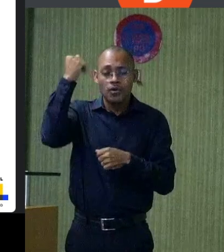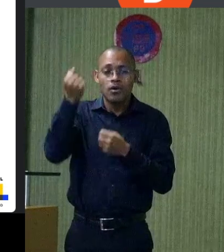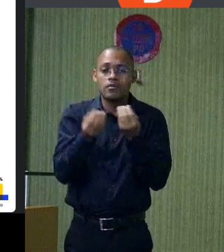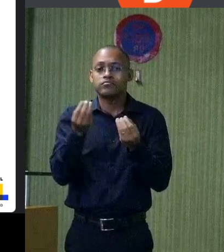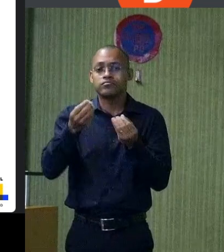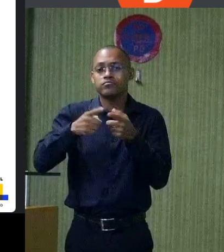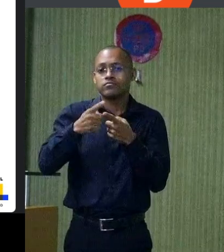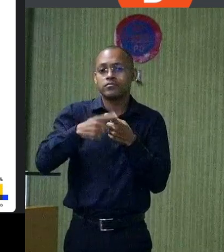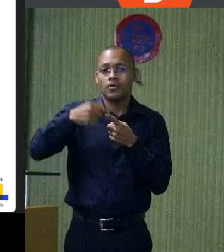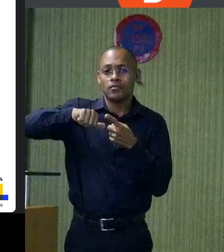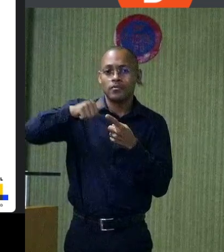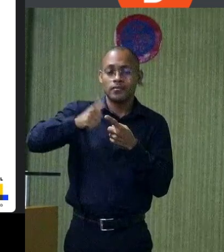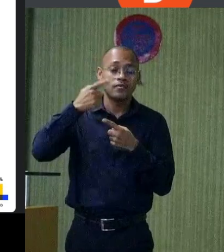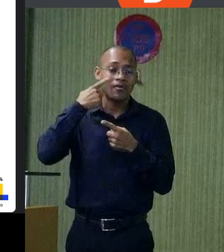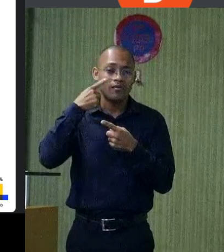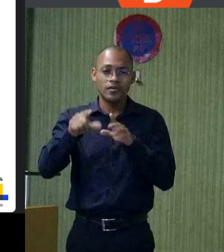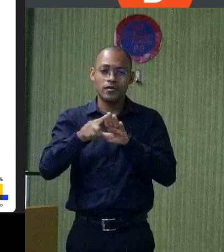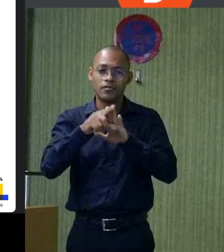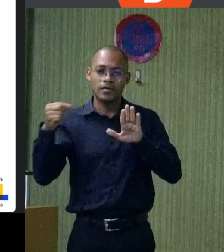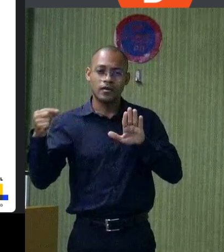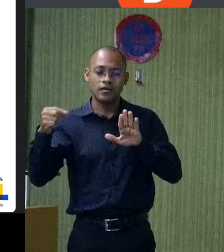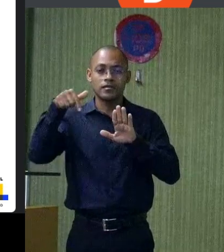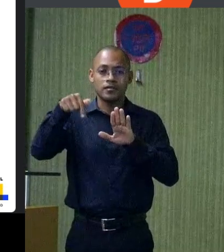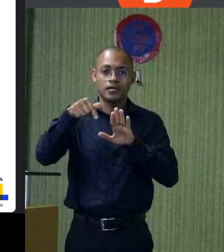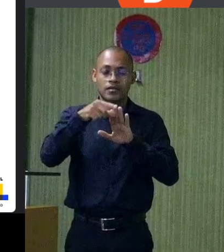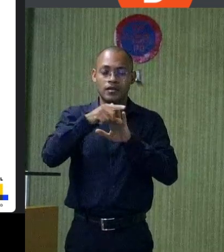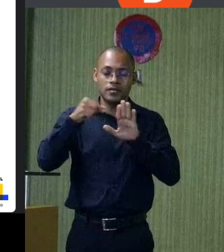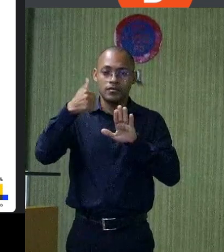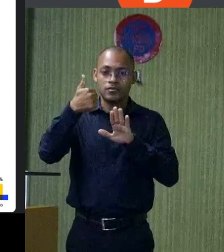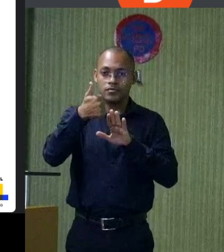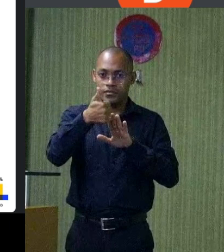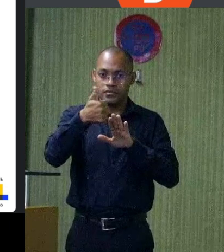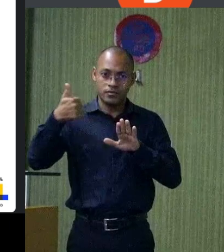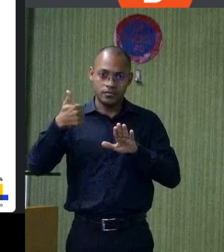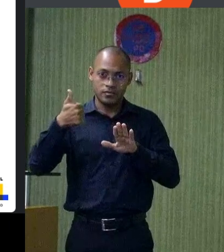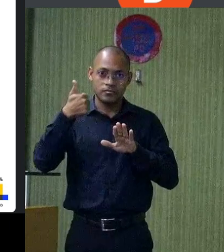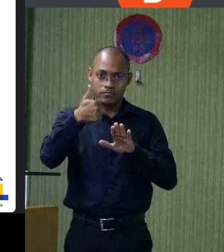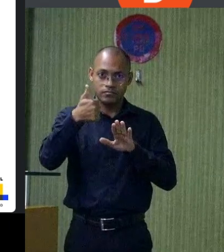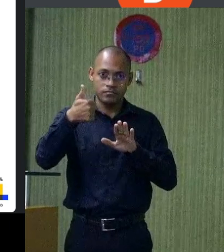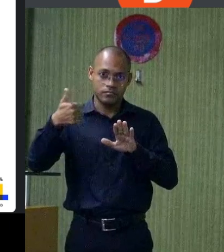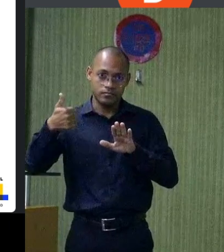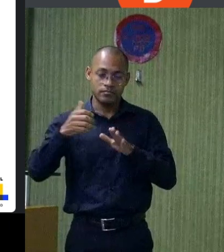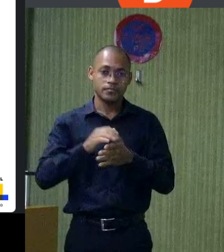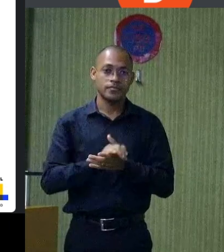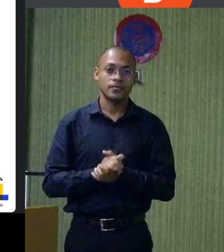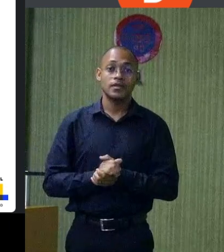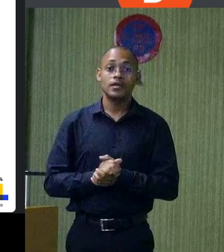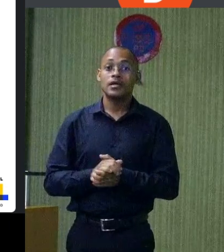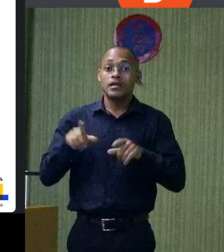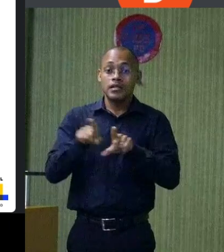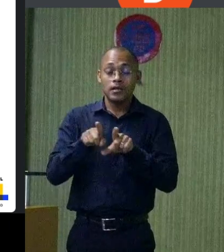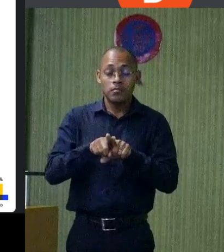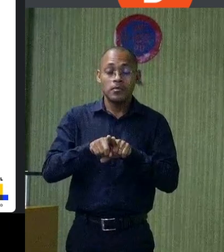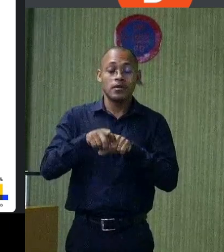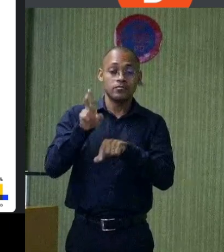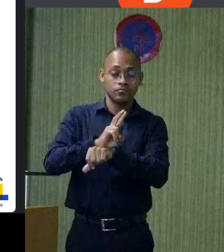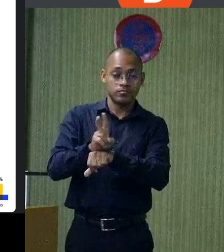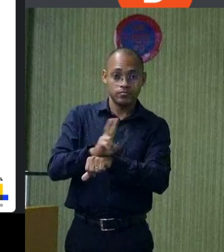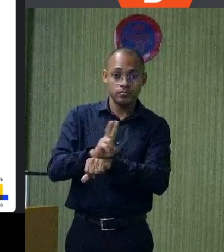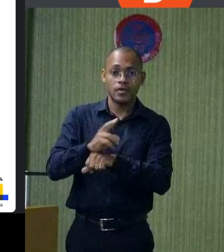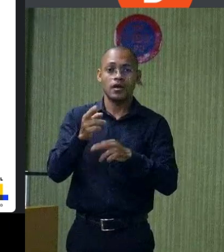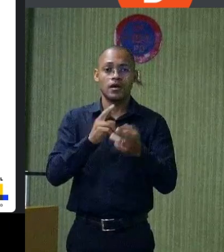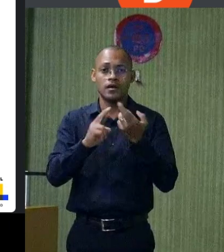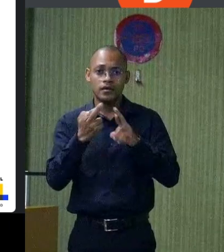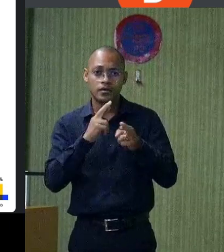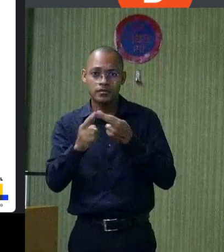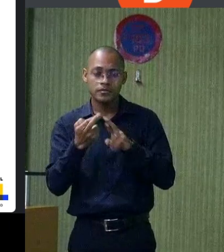lá o parágrafo 7º do artigo 2011 e eh e o monitoramento também da relação entre a